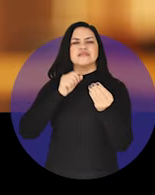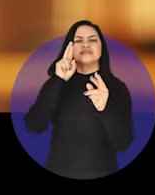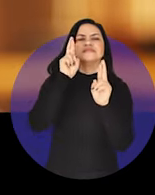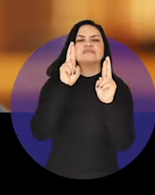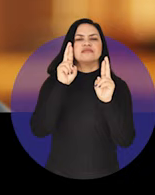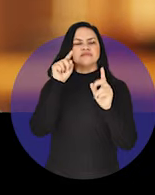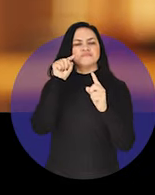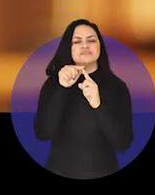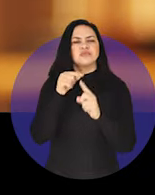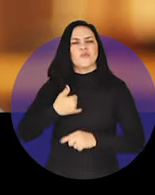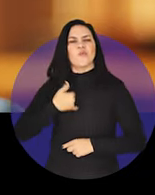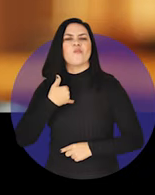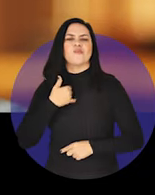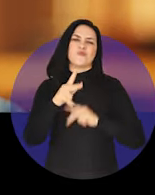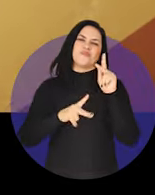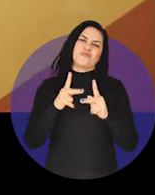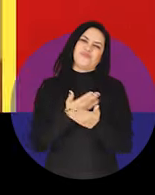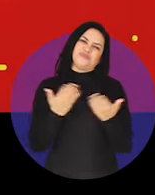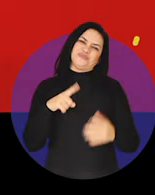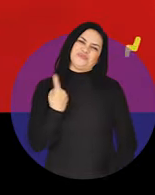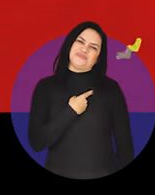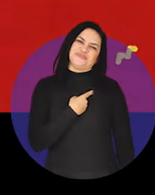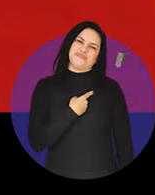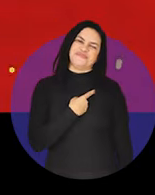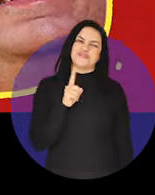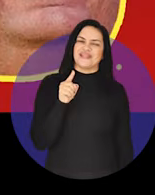esperança, expectativa, orgulho para o nosso povo.